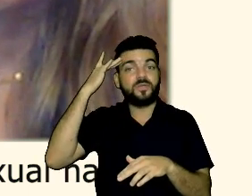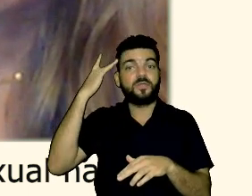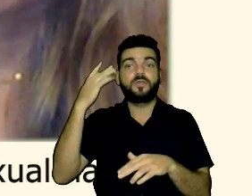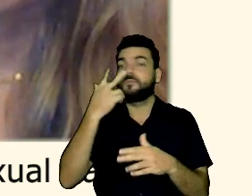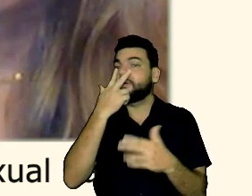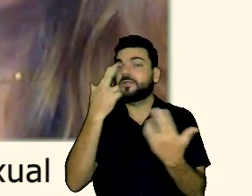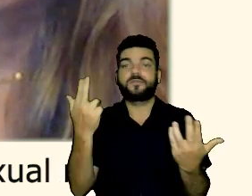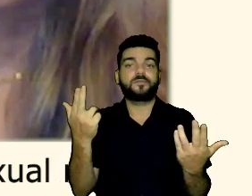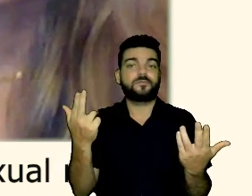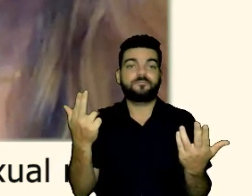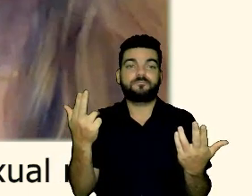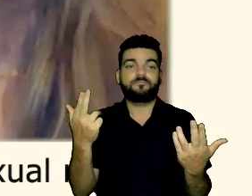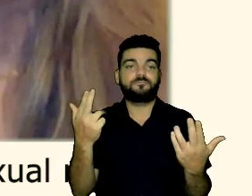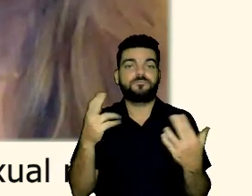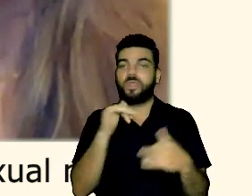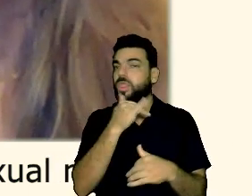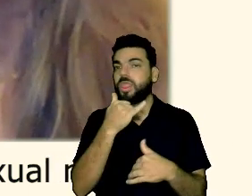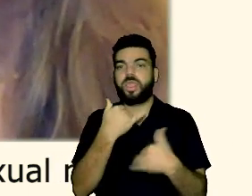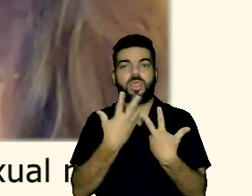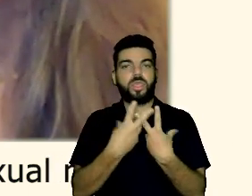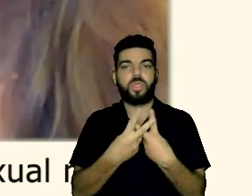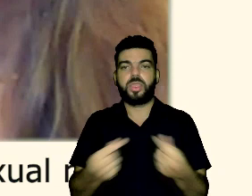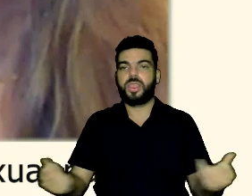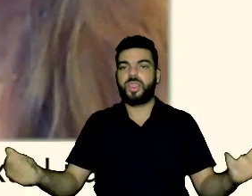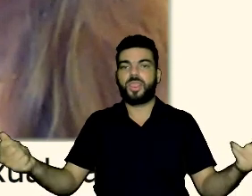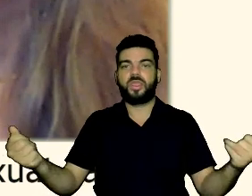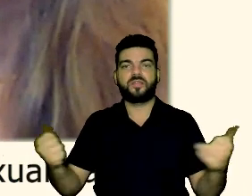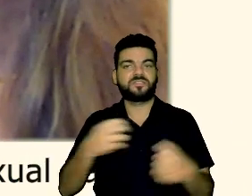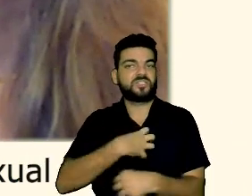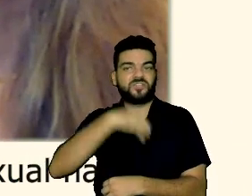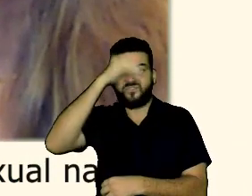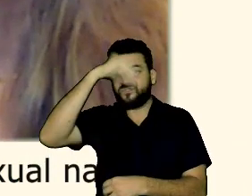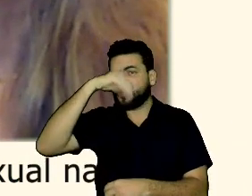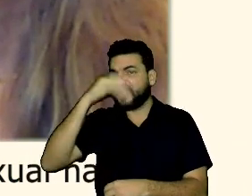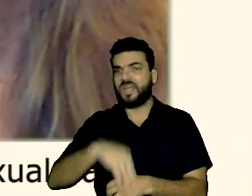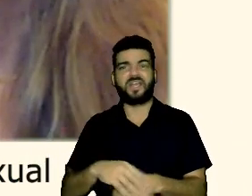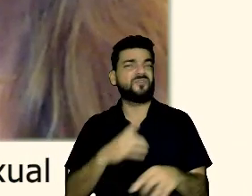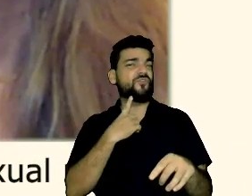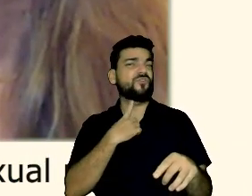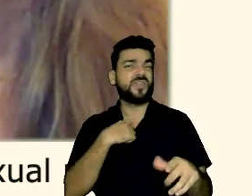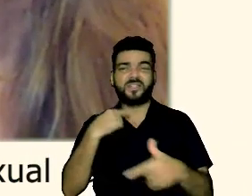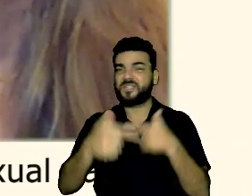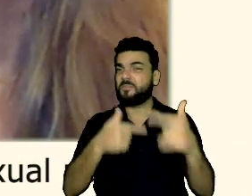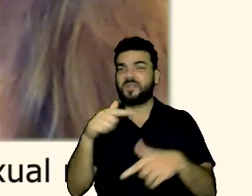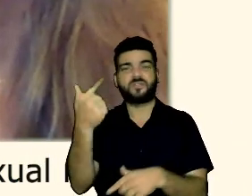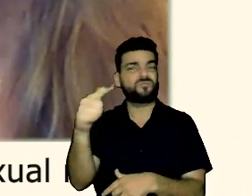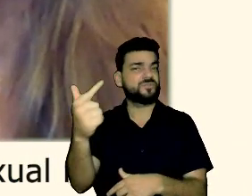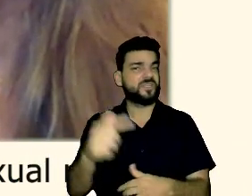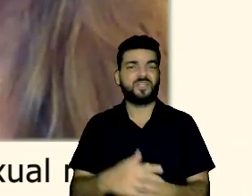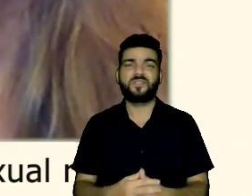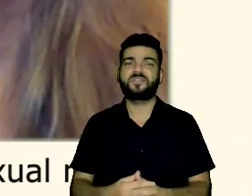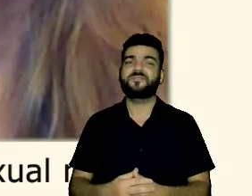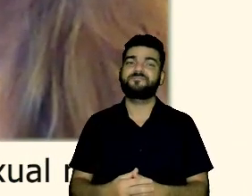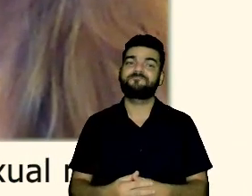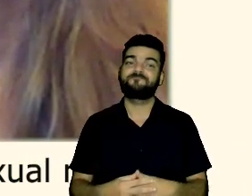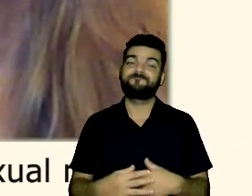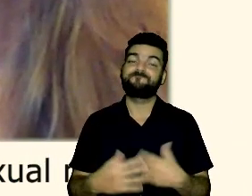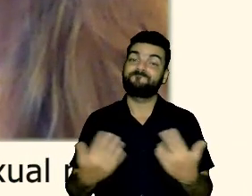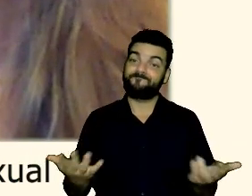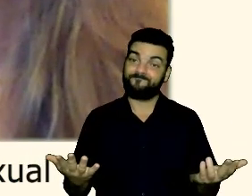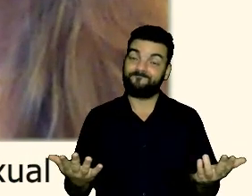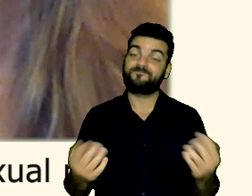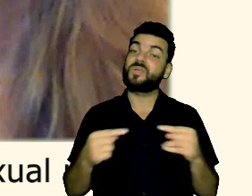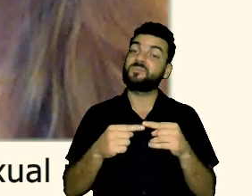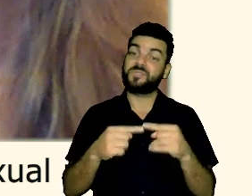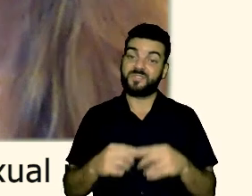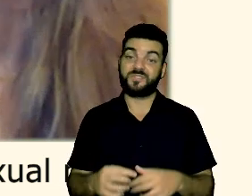a ponto de que a pessoa acaba perdendo toda a energia dela, toda a motivação para trabalhar.